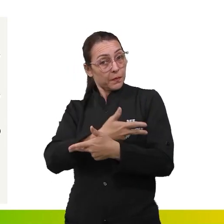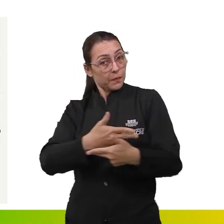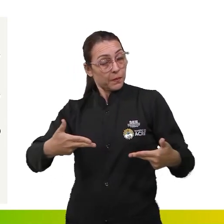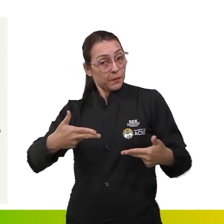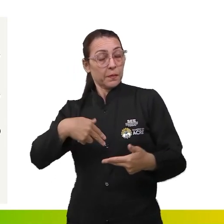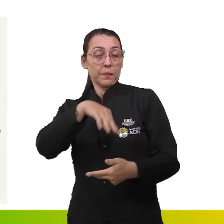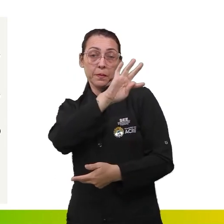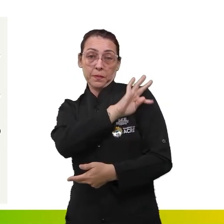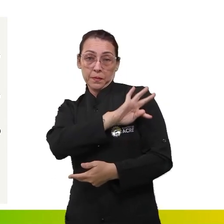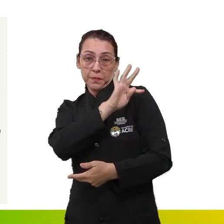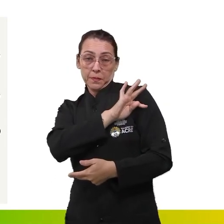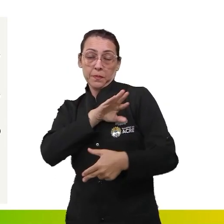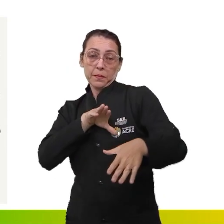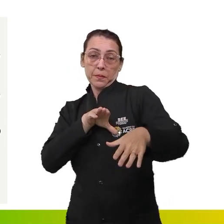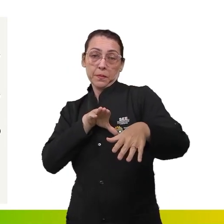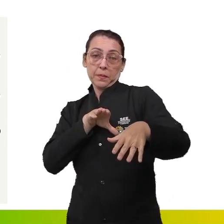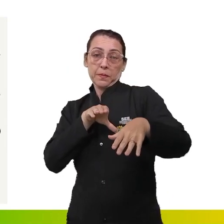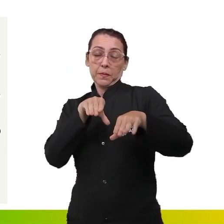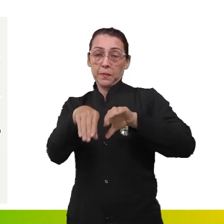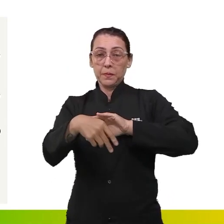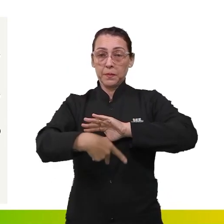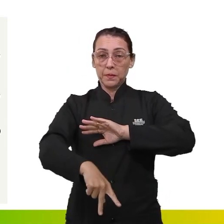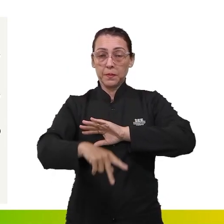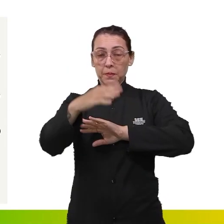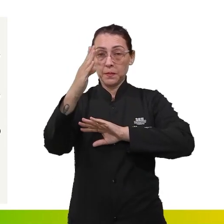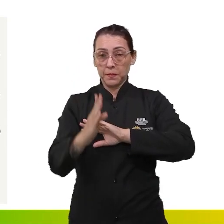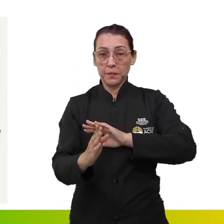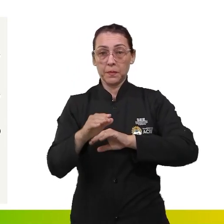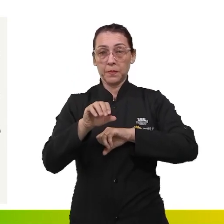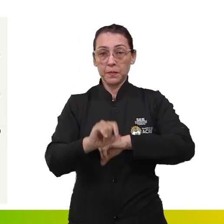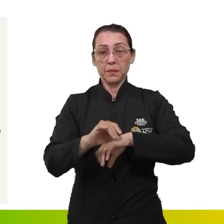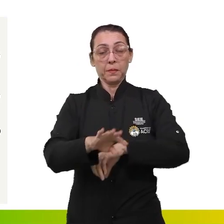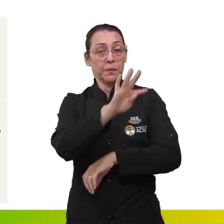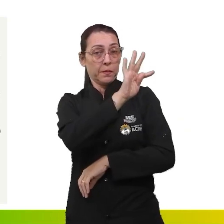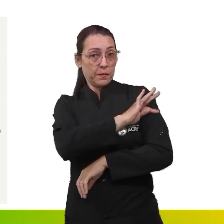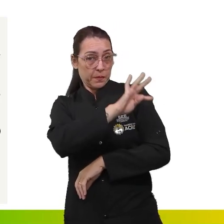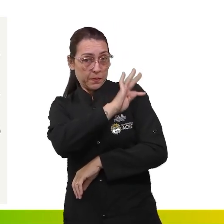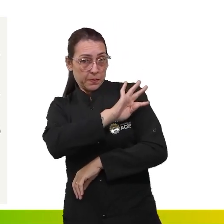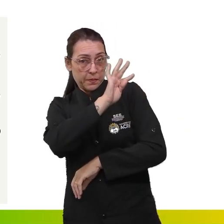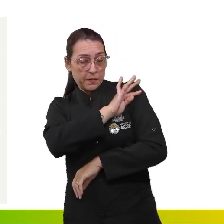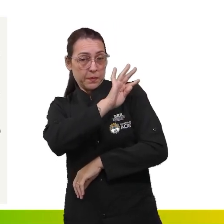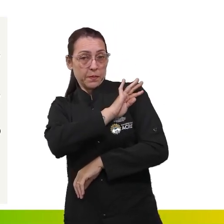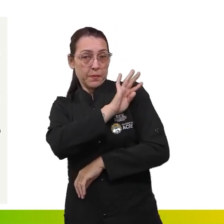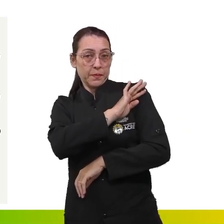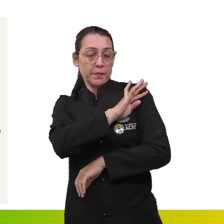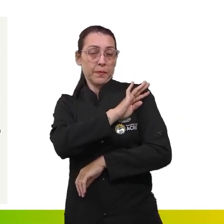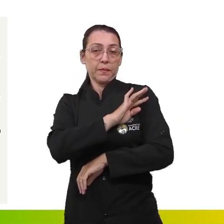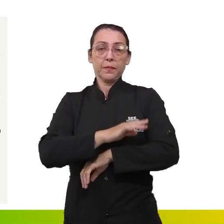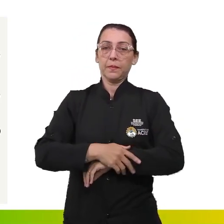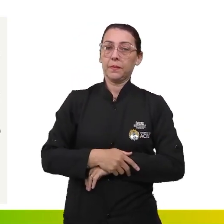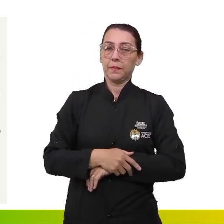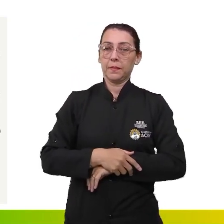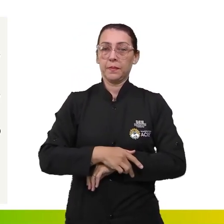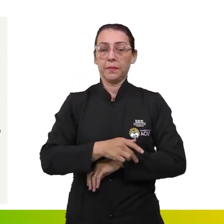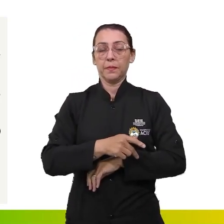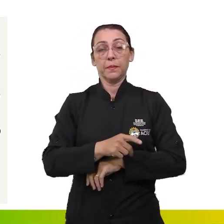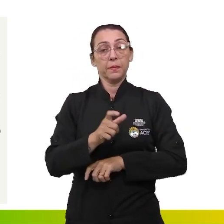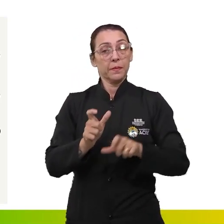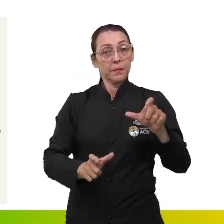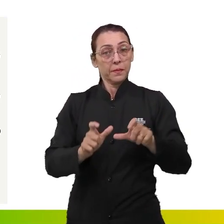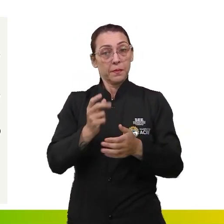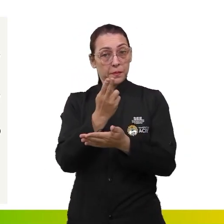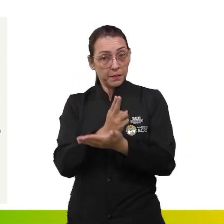As técnicas de formação, aqui no Brasil, os ensinos técnicos, os tecnológicos, elas formam pessoas nessa área.